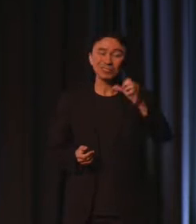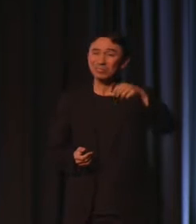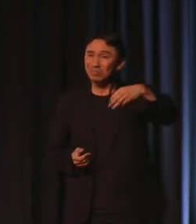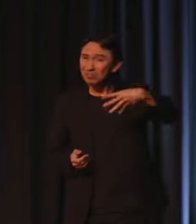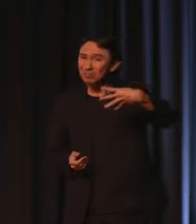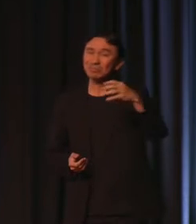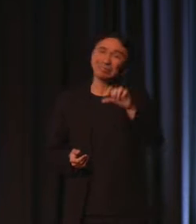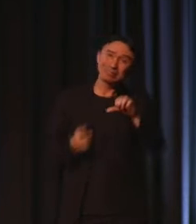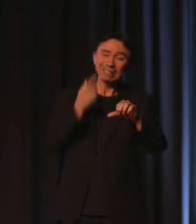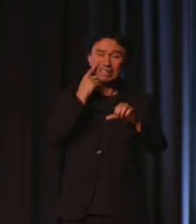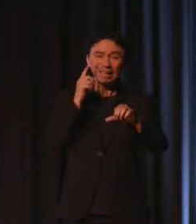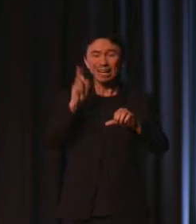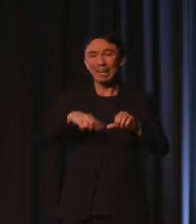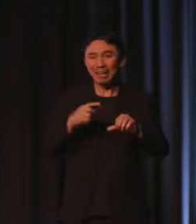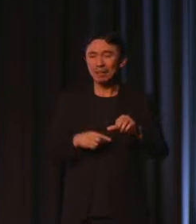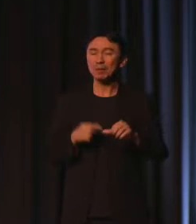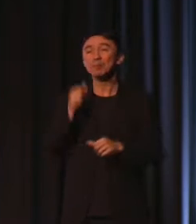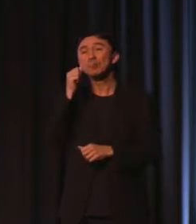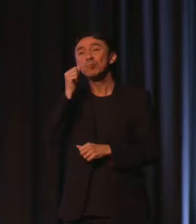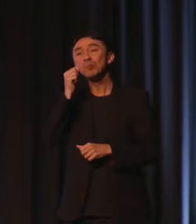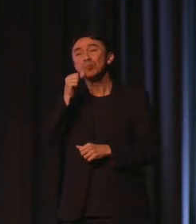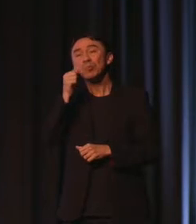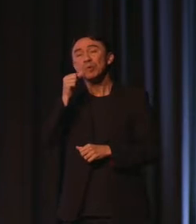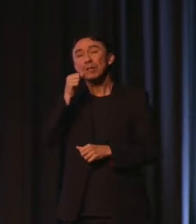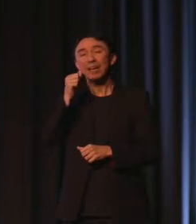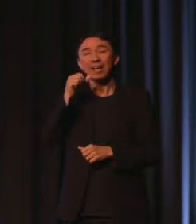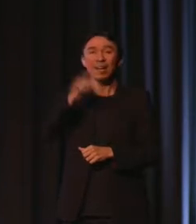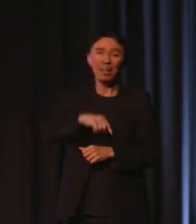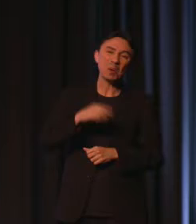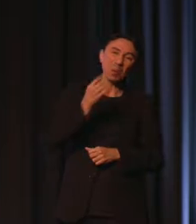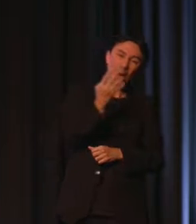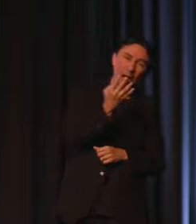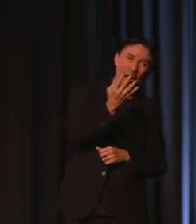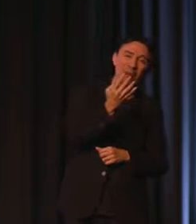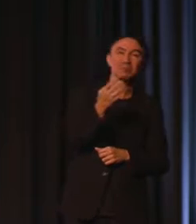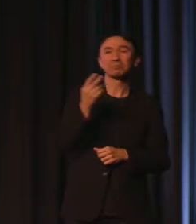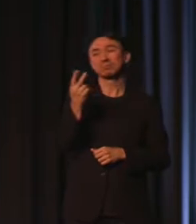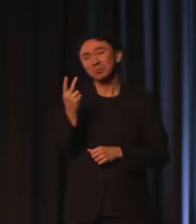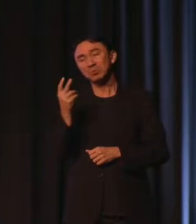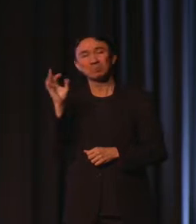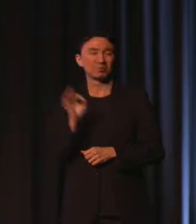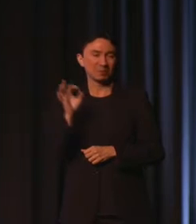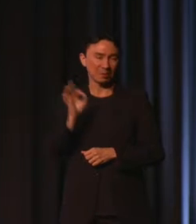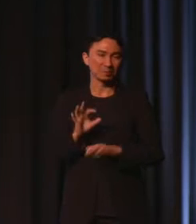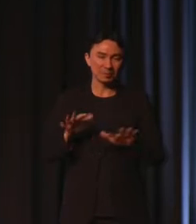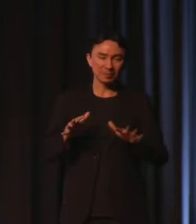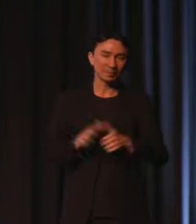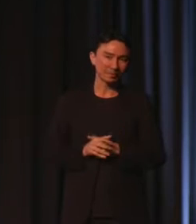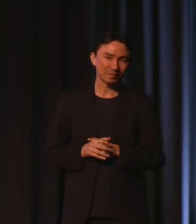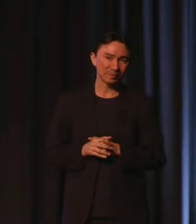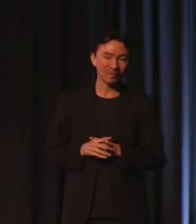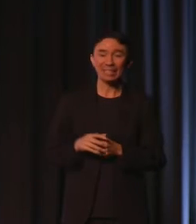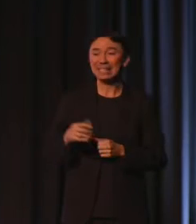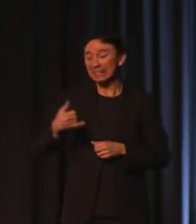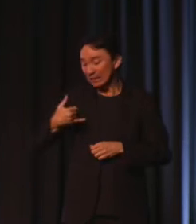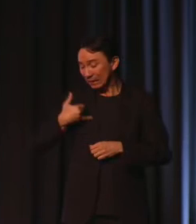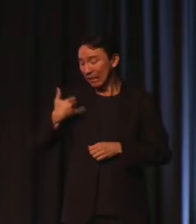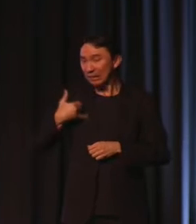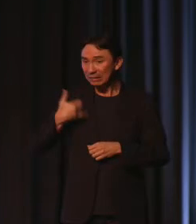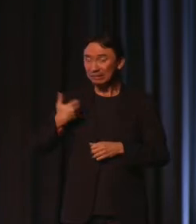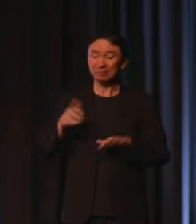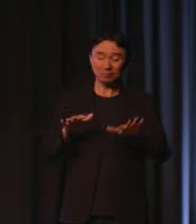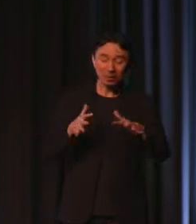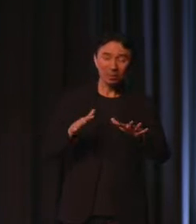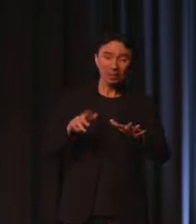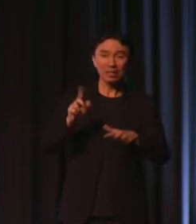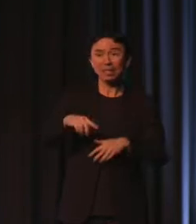e 2% olhando para adulto. A idade média, né, das pessoas que vivem com hemofilia dentro dessa amostra foi